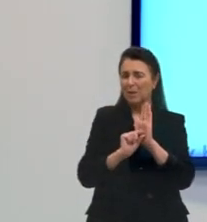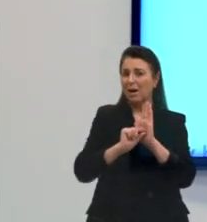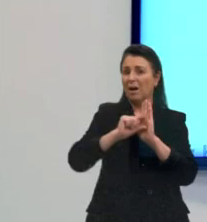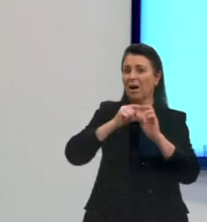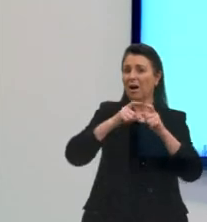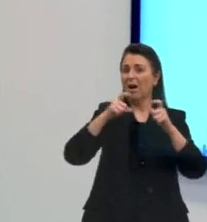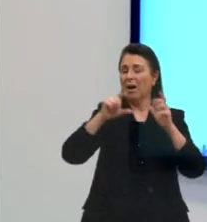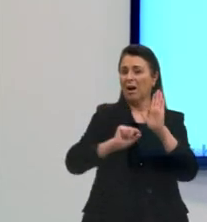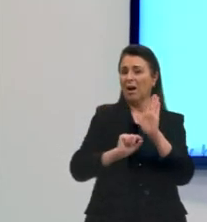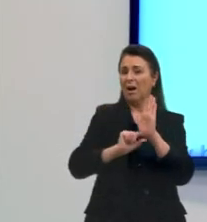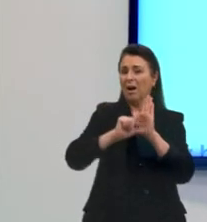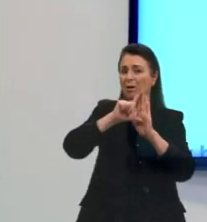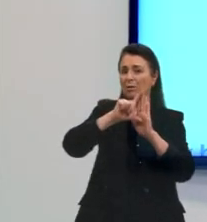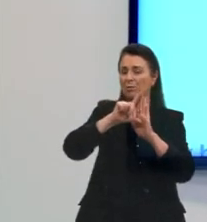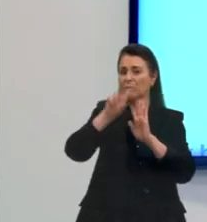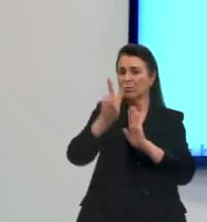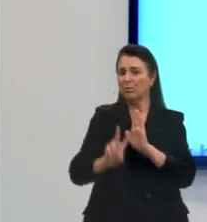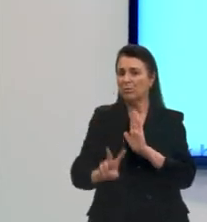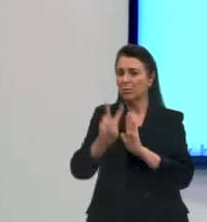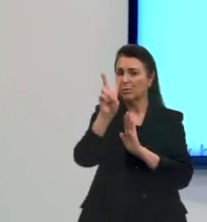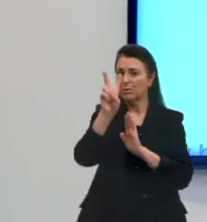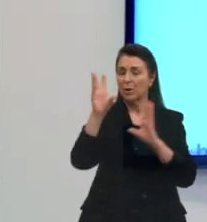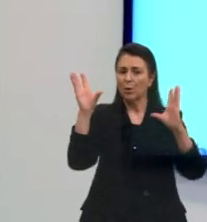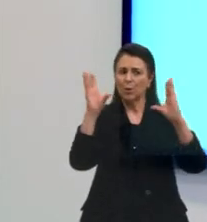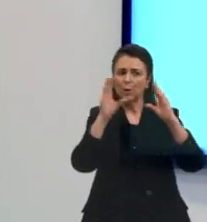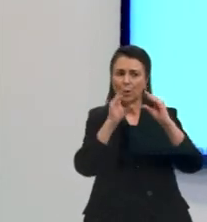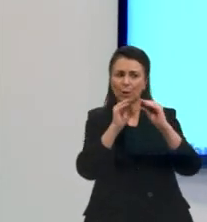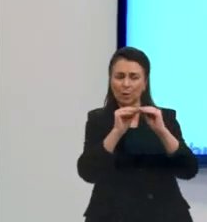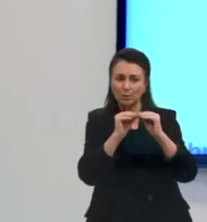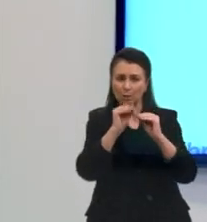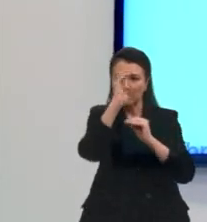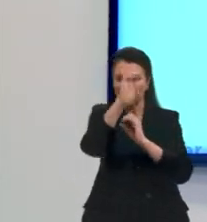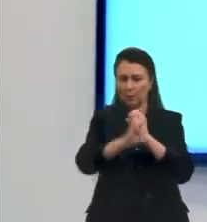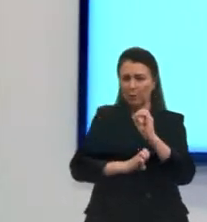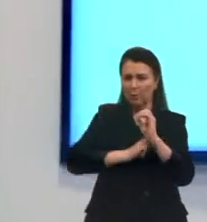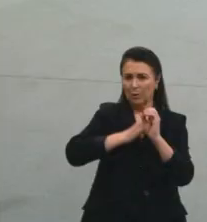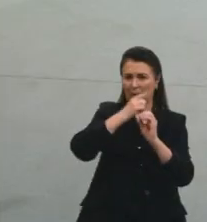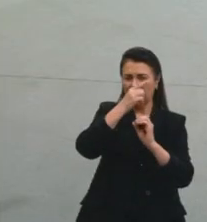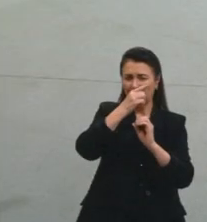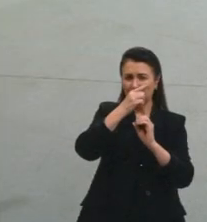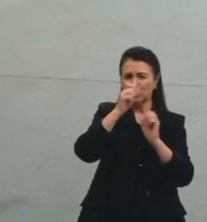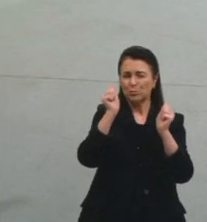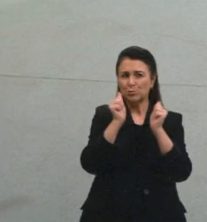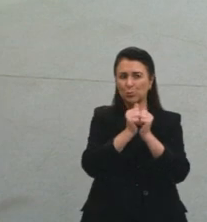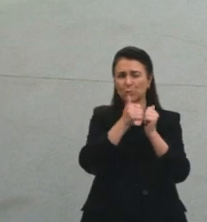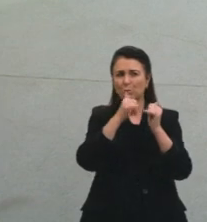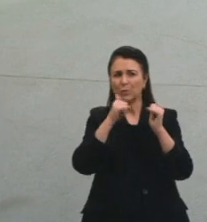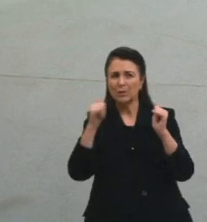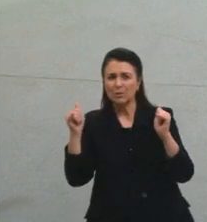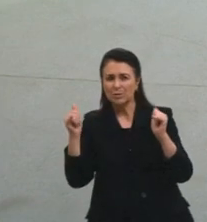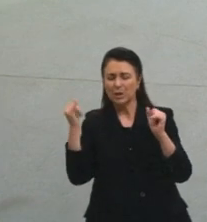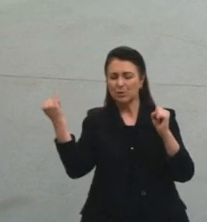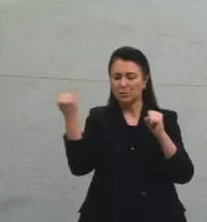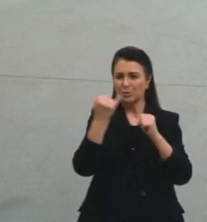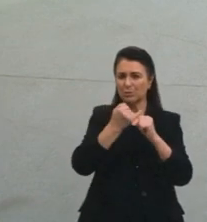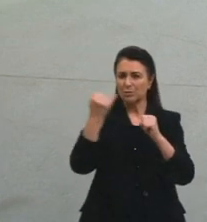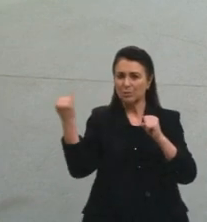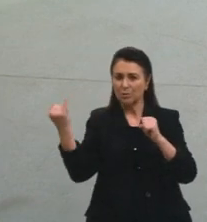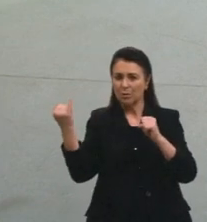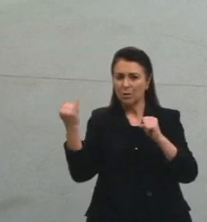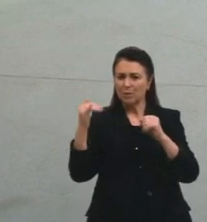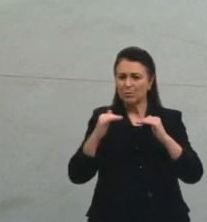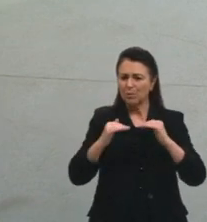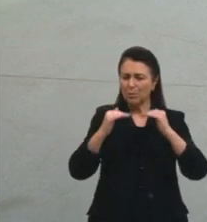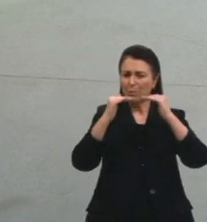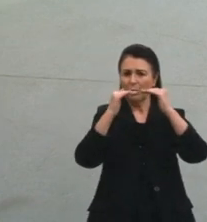olhar o meu resumo tá eletronegatividade com energia de ionização eles são eles têm que ser iguais Eles